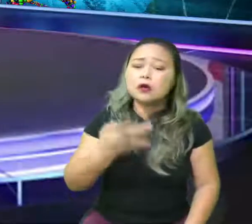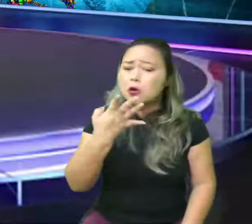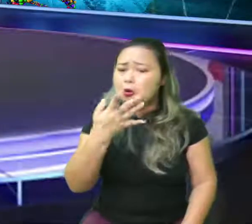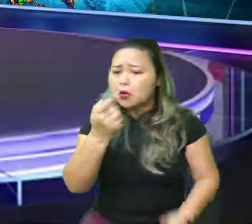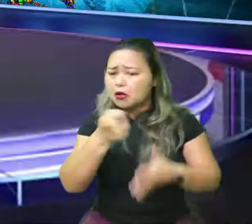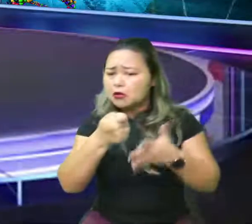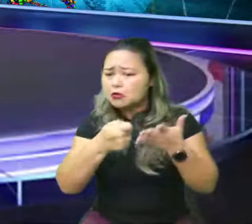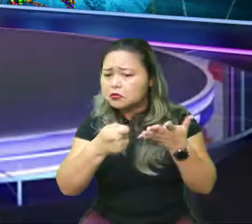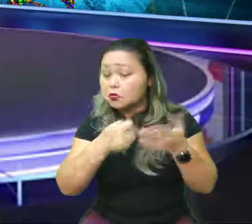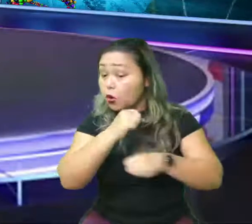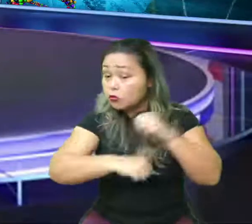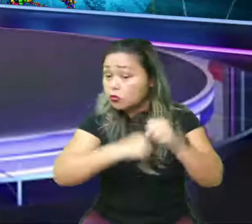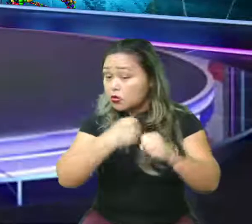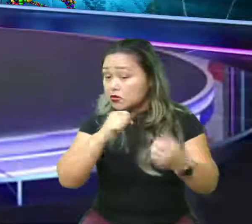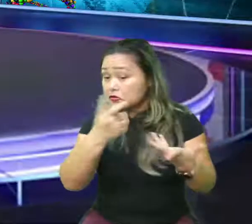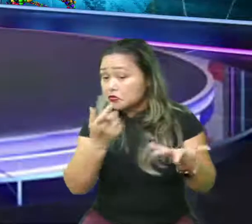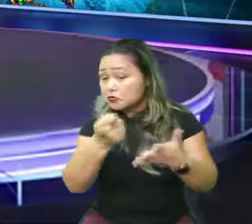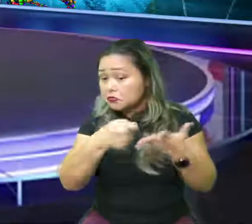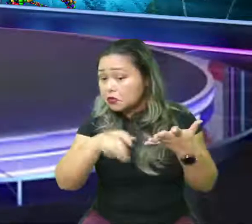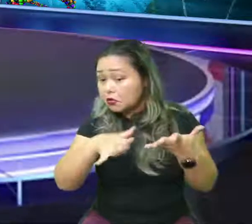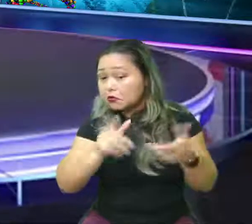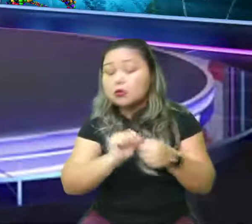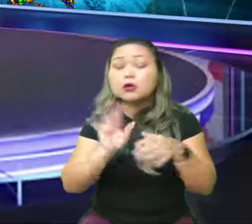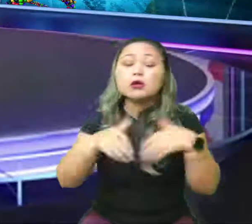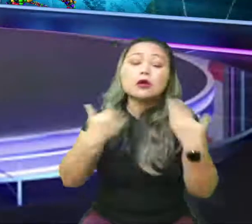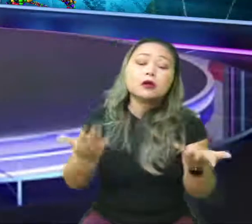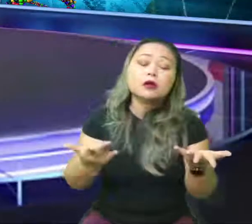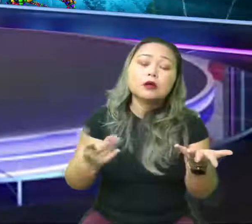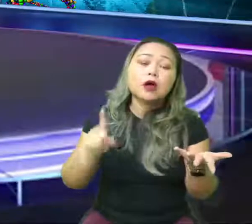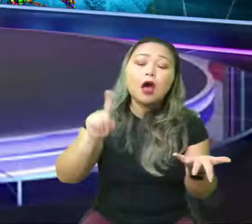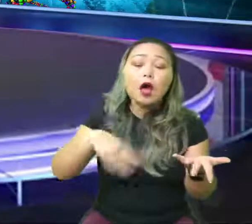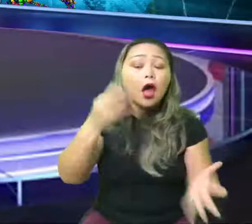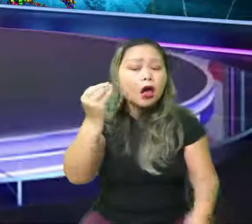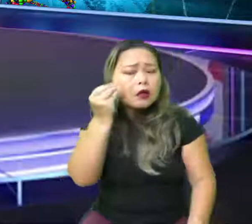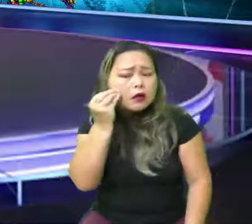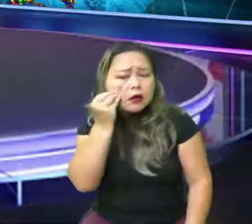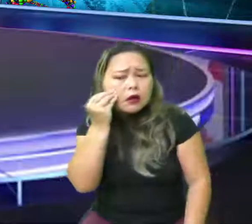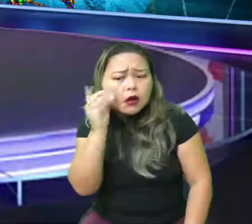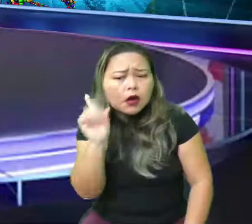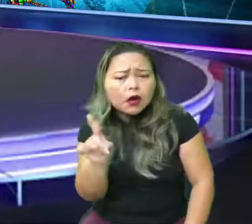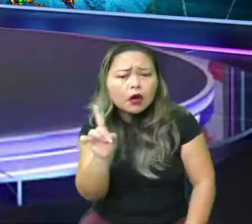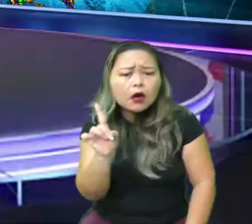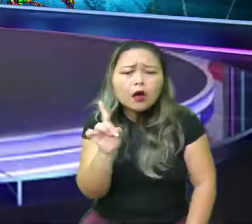6 meses, 9 meses, alguma coisa assim. E ele teve essa oportunidade e